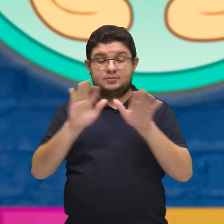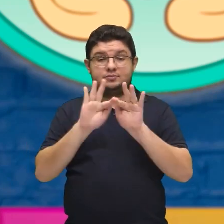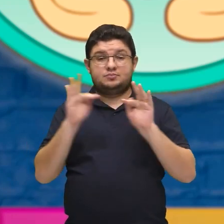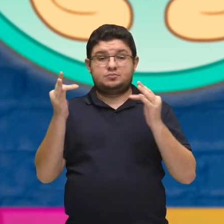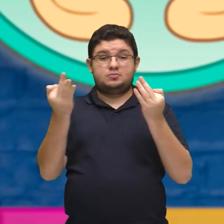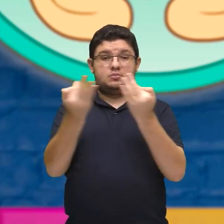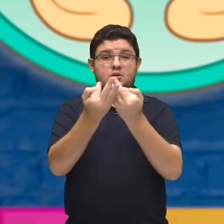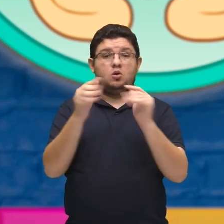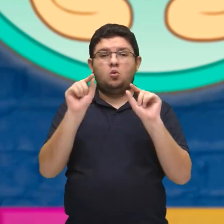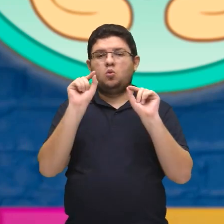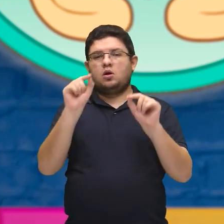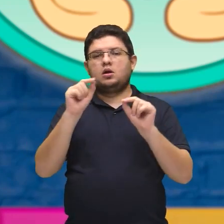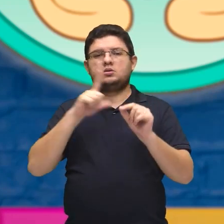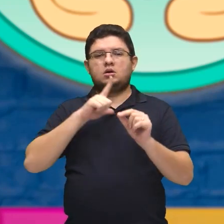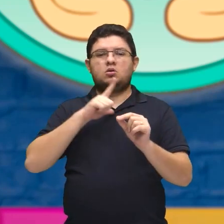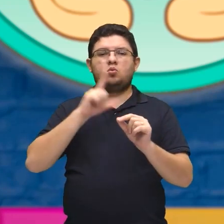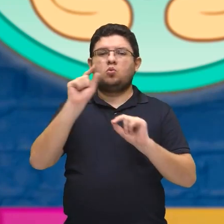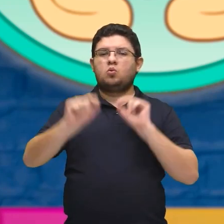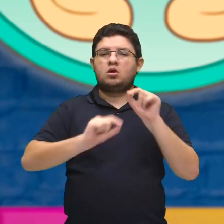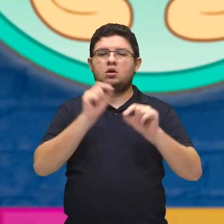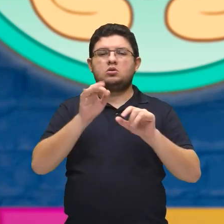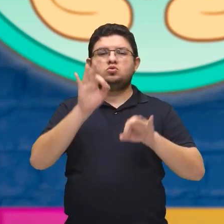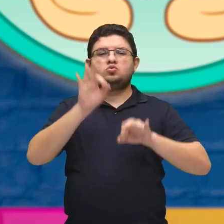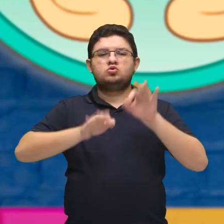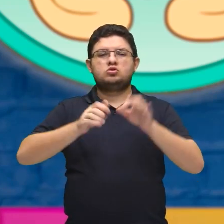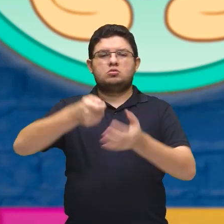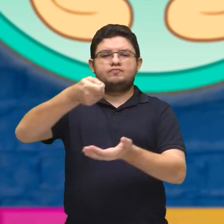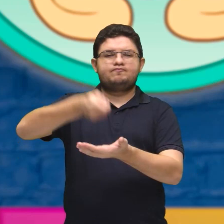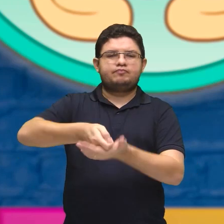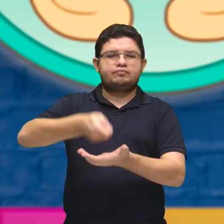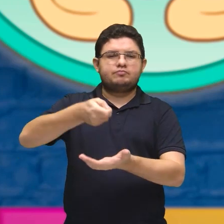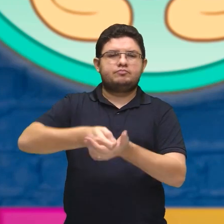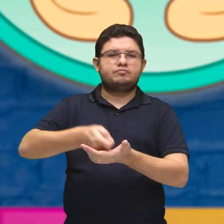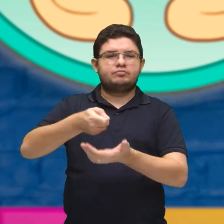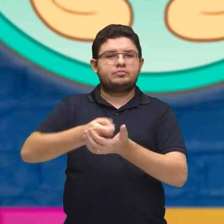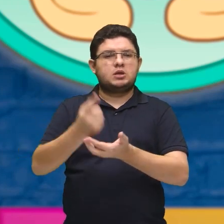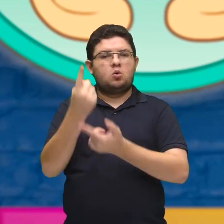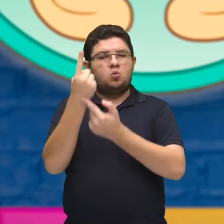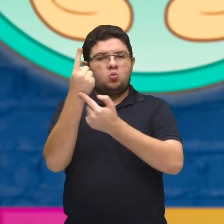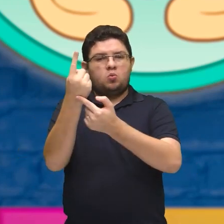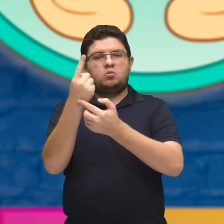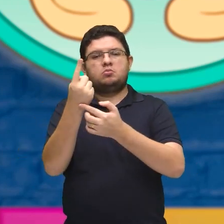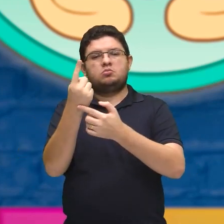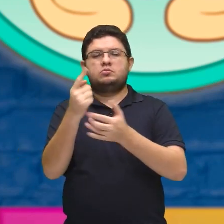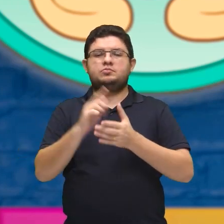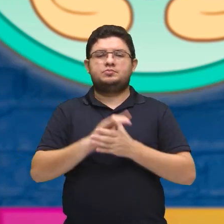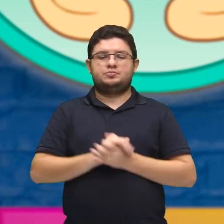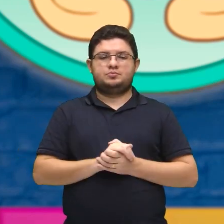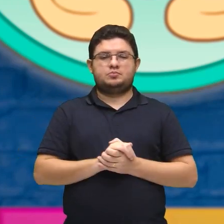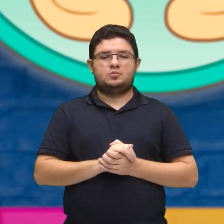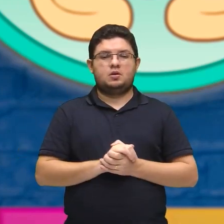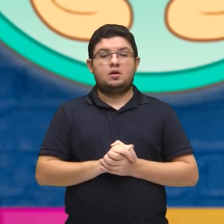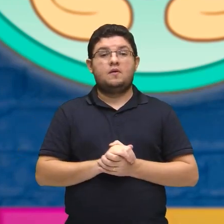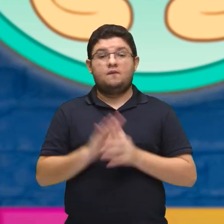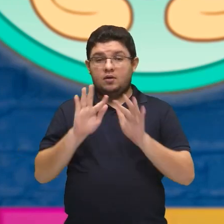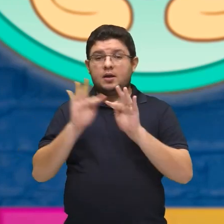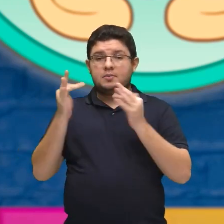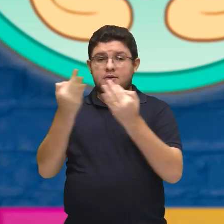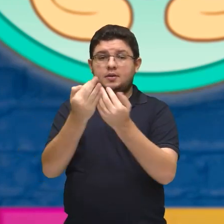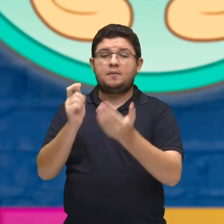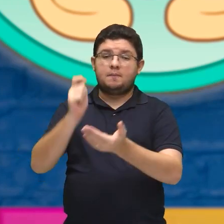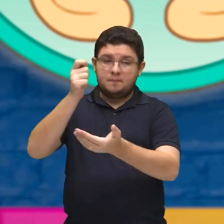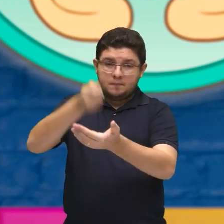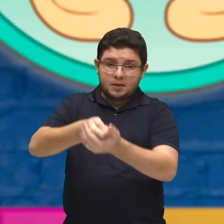uma sentença. Sentença, né, é uma responsabilidade com relação ao colega do João. A família teve que pagar